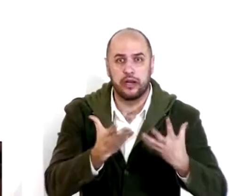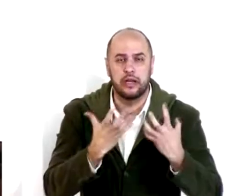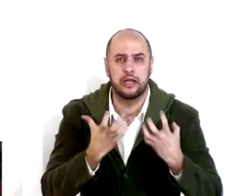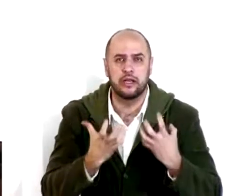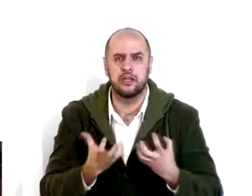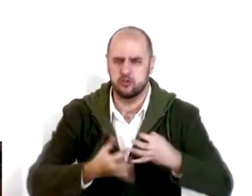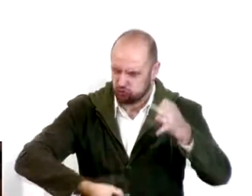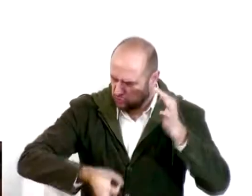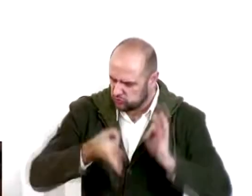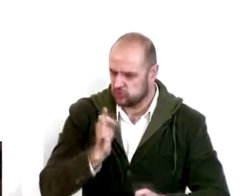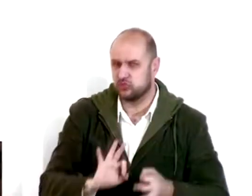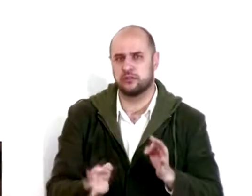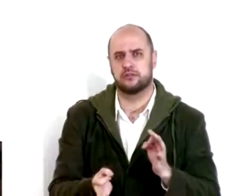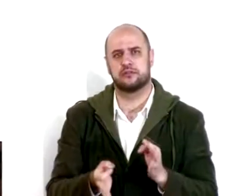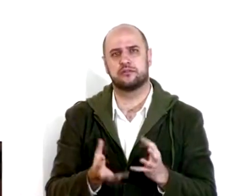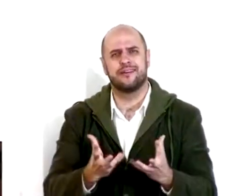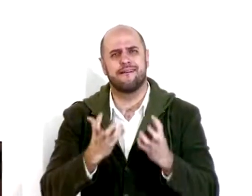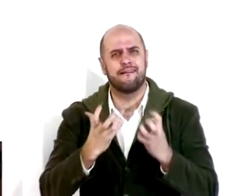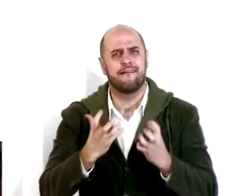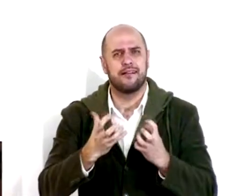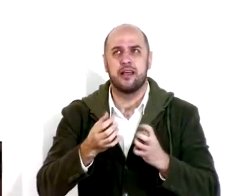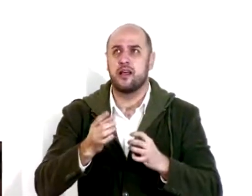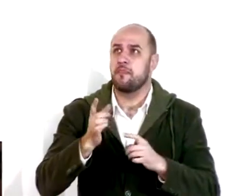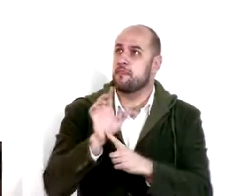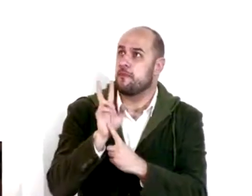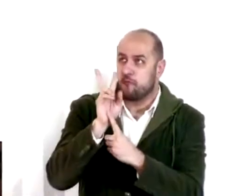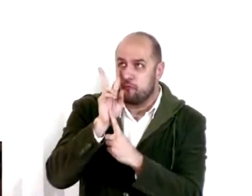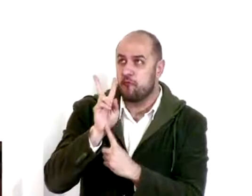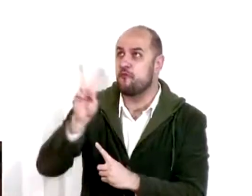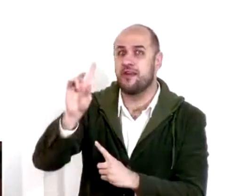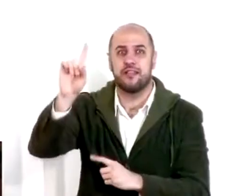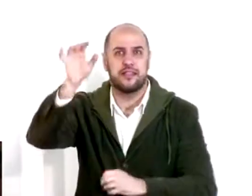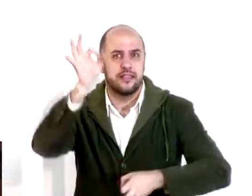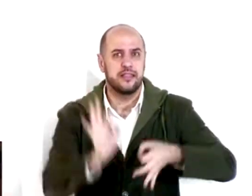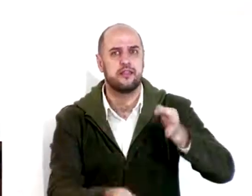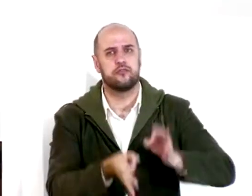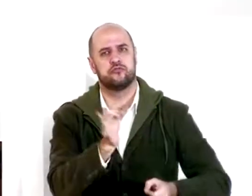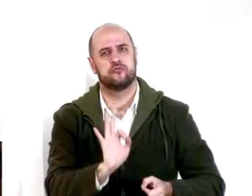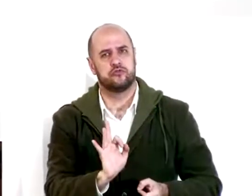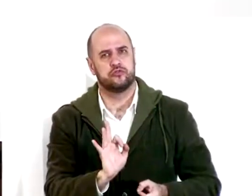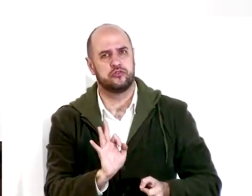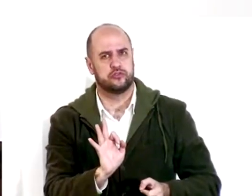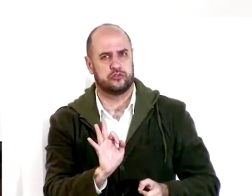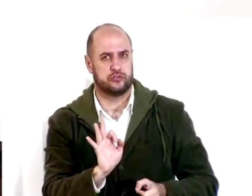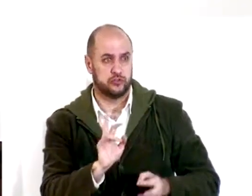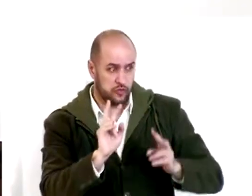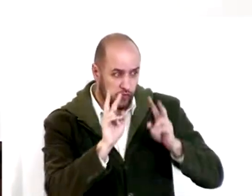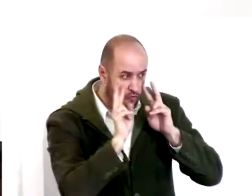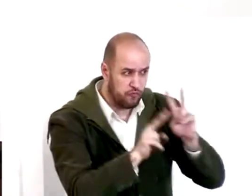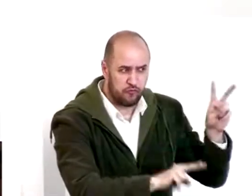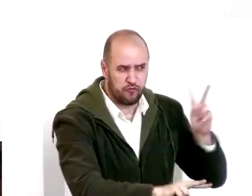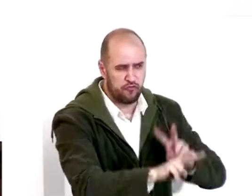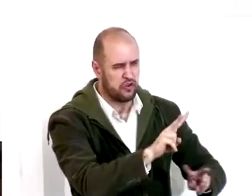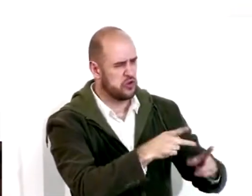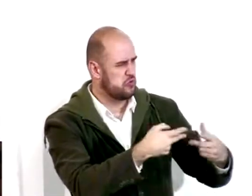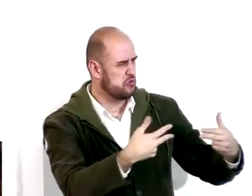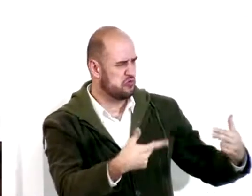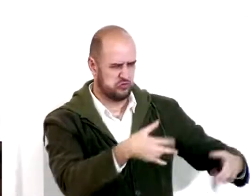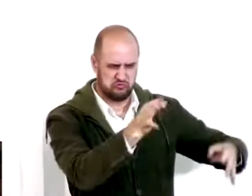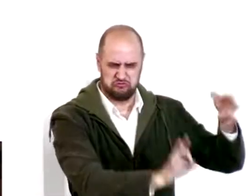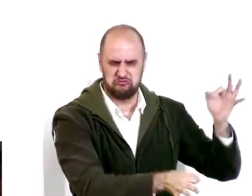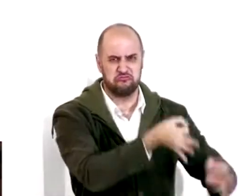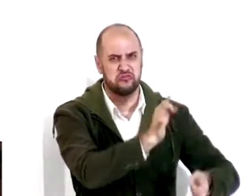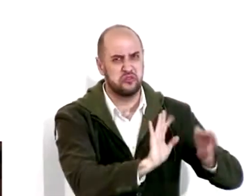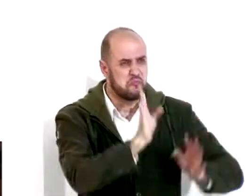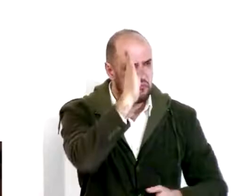demonstra seu anseio pela manifestação da justiça divina em meio à injustiça e à opressão causada por juízes